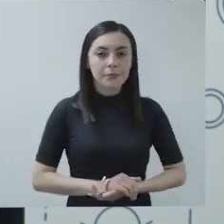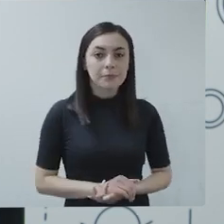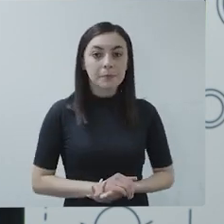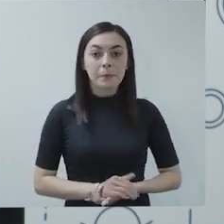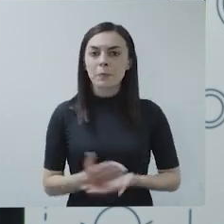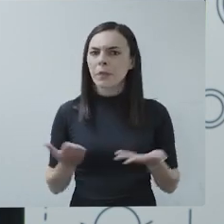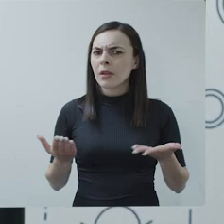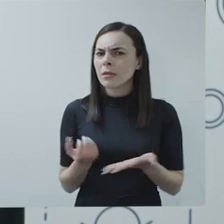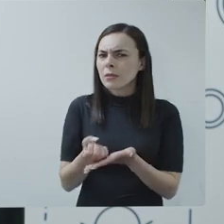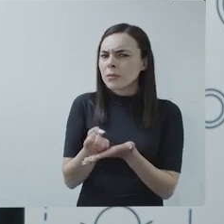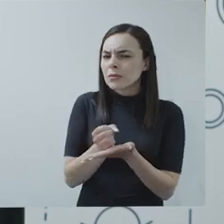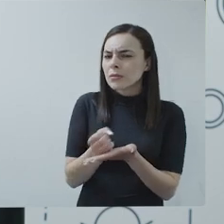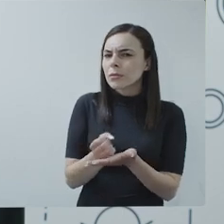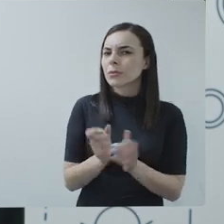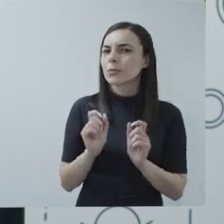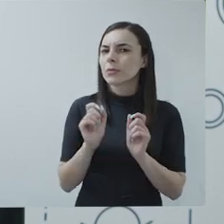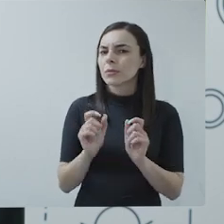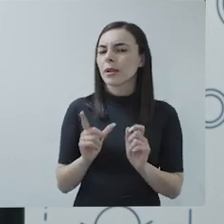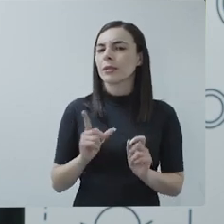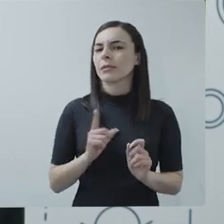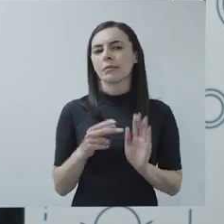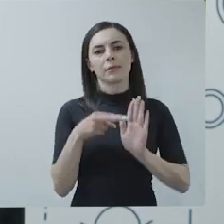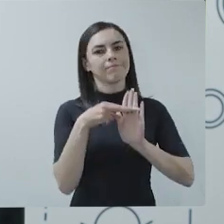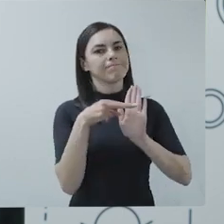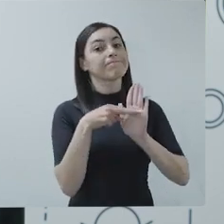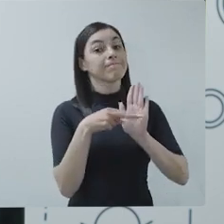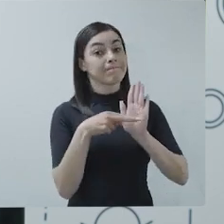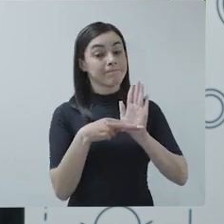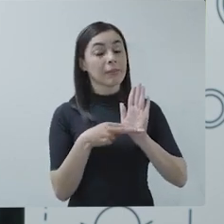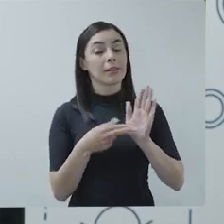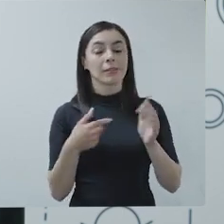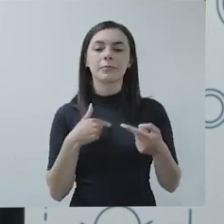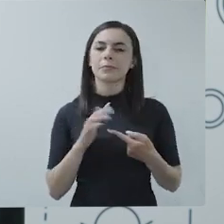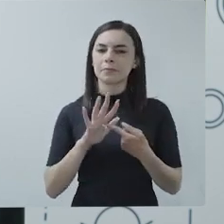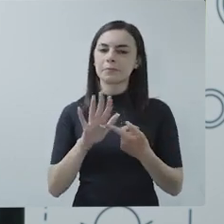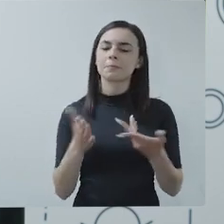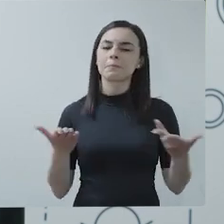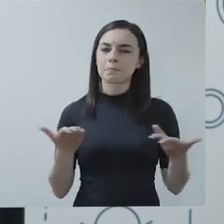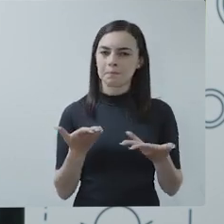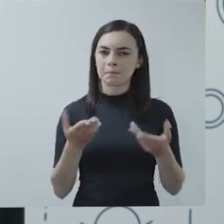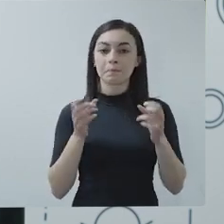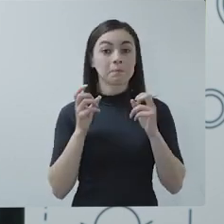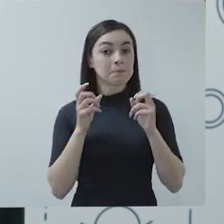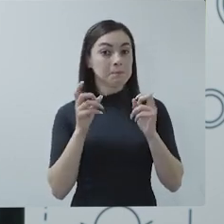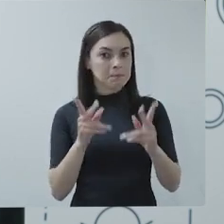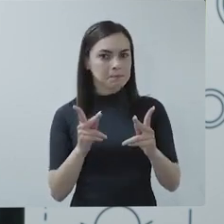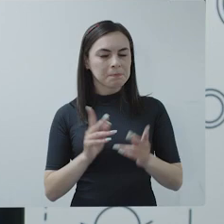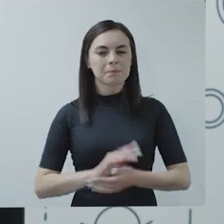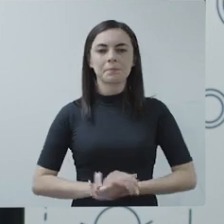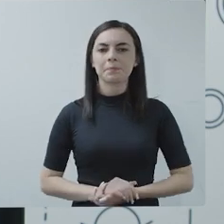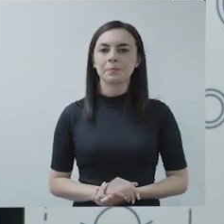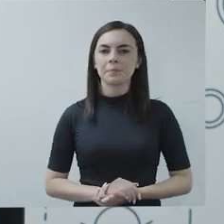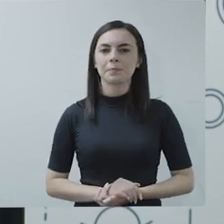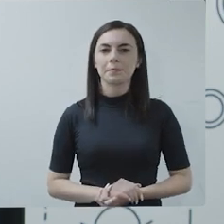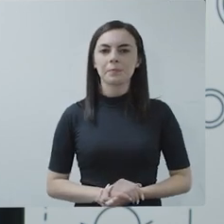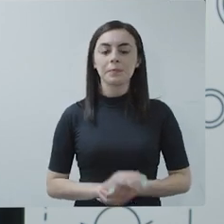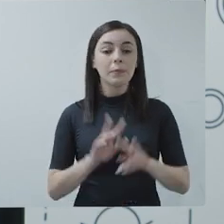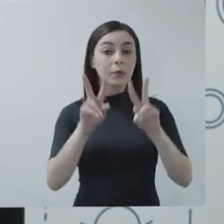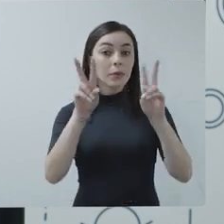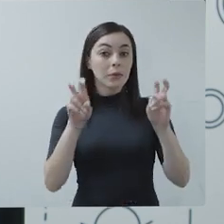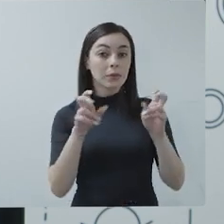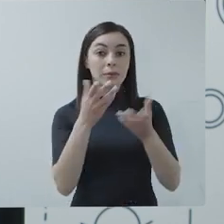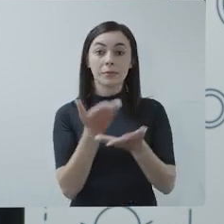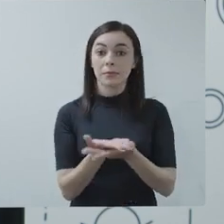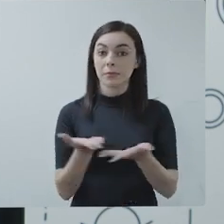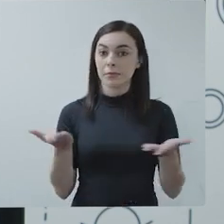E esse é um jogo que ele tem algumas regras que eu vou trazer para vocês hoje, ok? Então, o tema da nossa